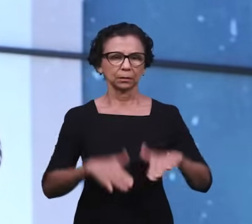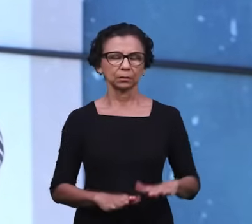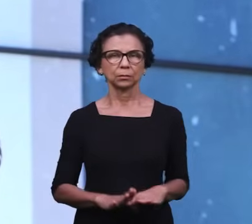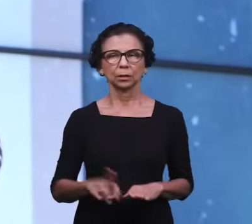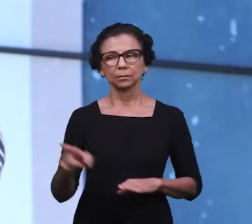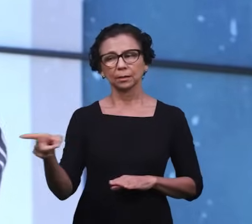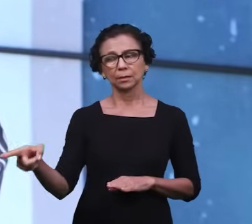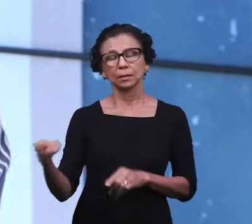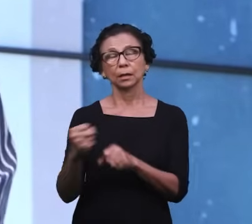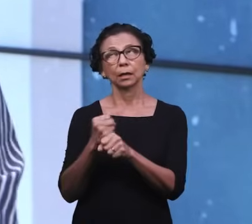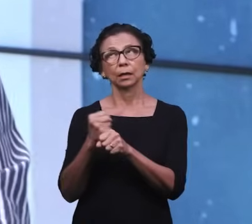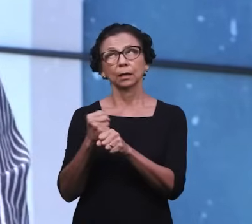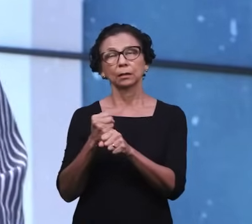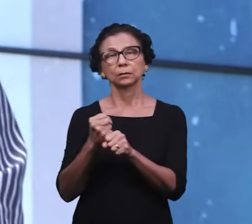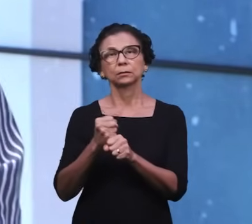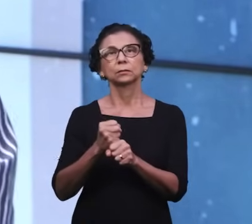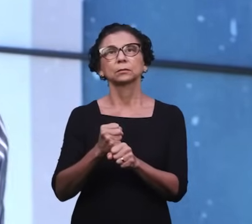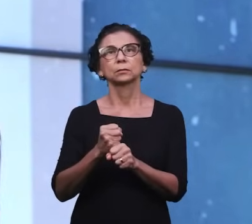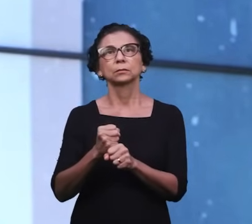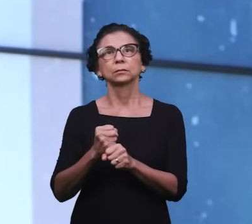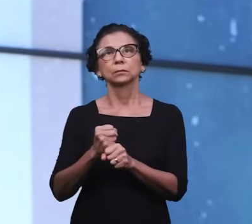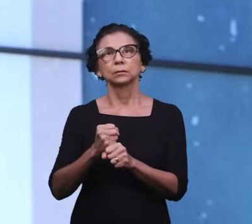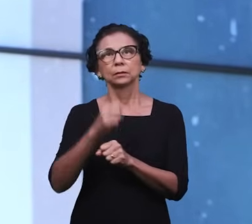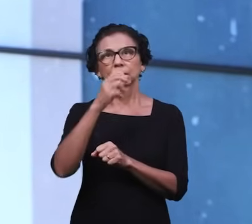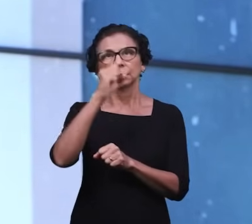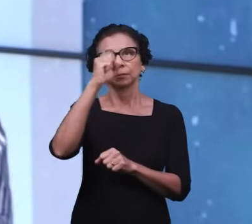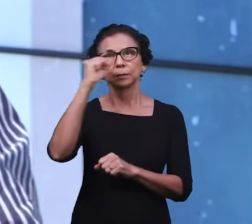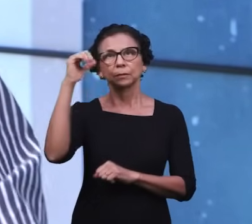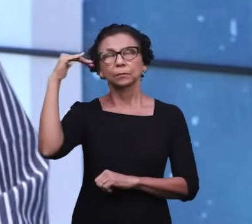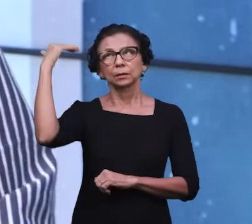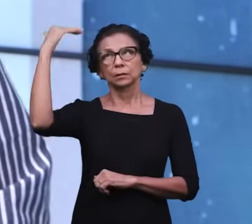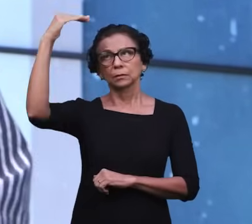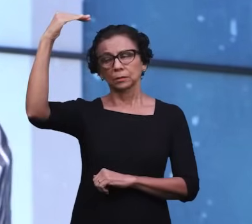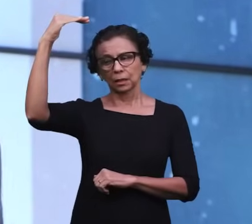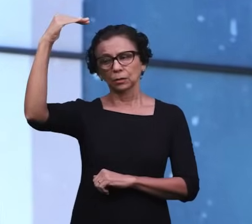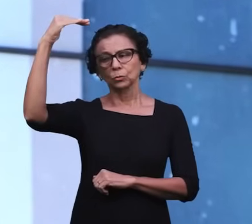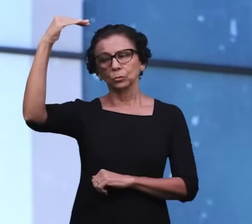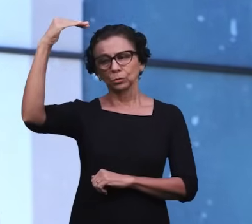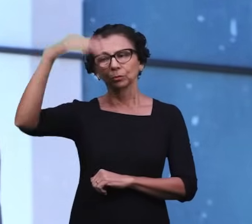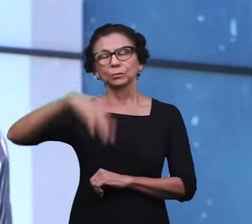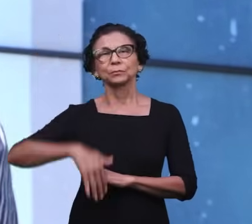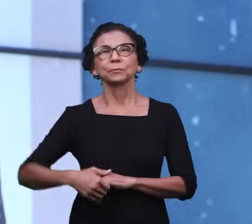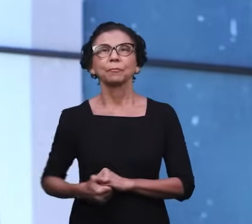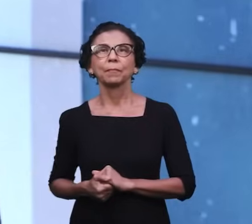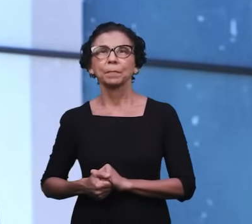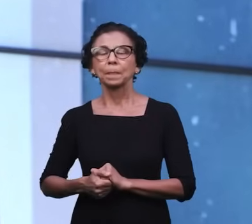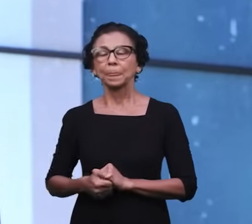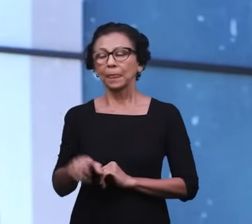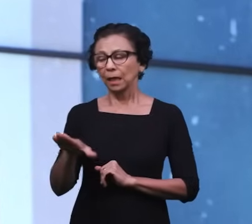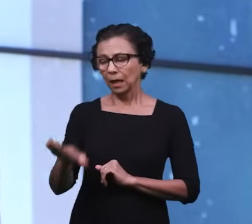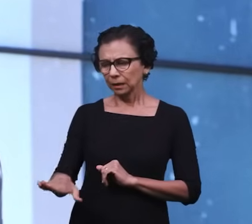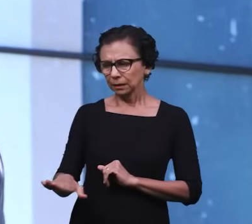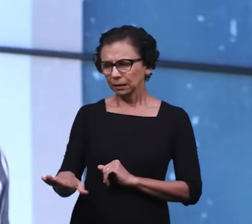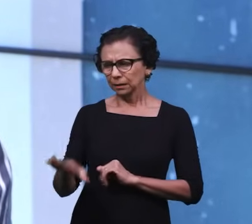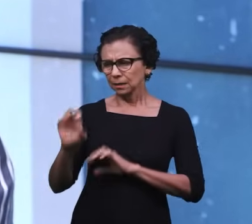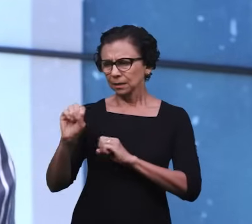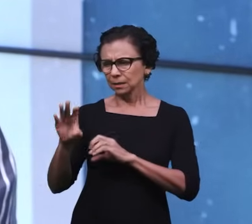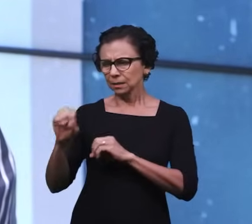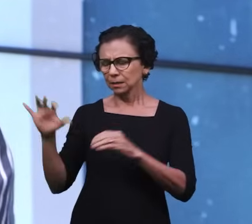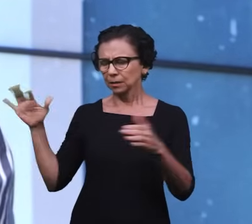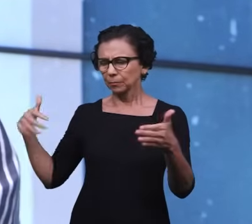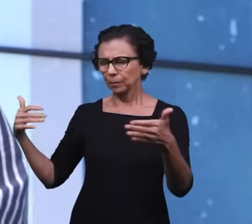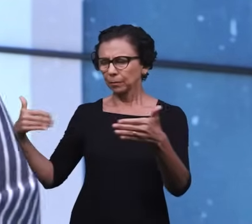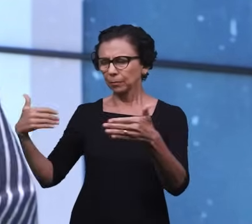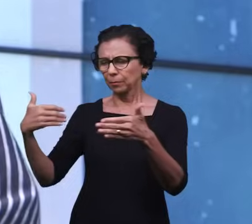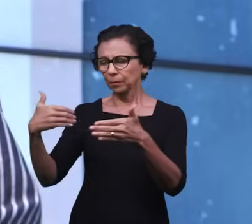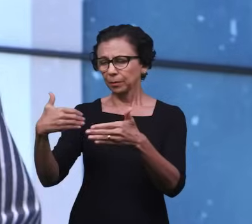levar anos. Uhum. Mas Entendi. quando ele for adulto, tudo isso que demorou anos para ele aprender, vai fazer diferença na autonomia dele. Verdade. Então